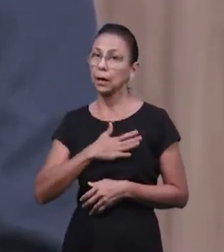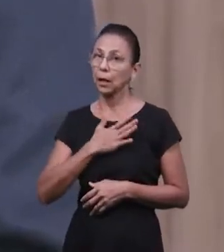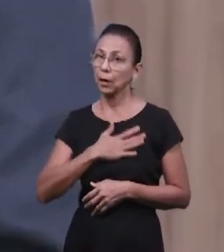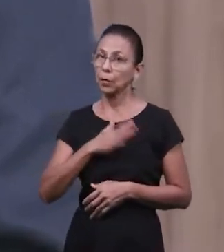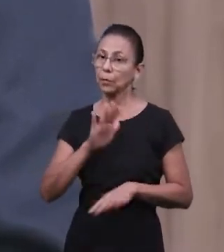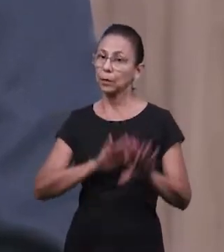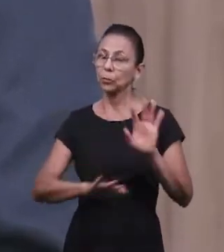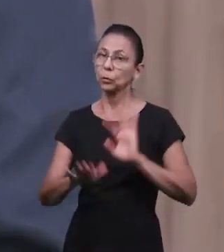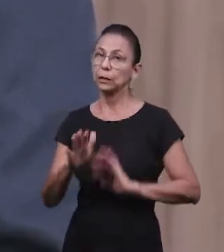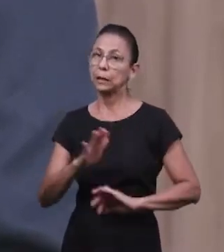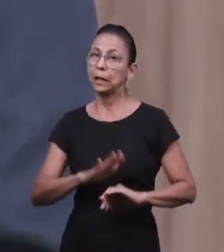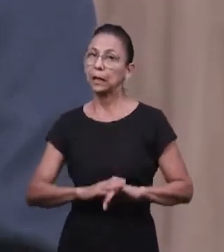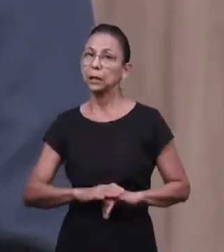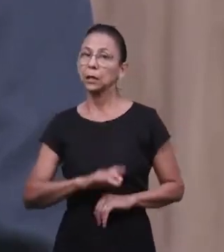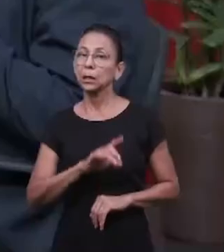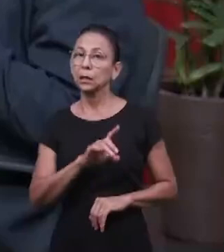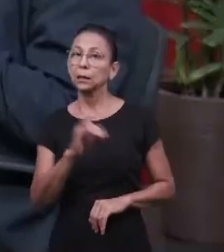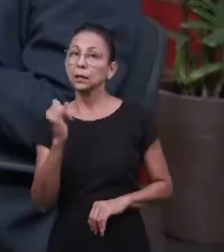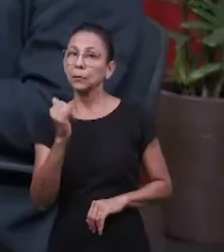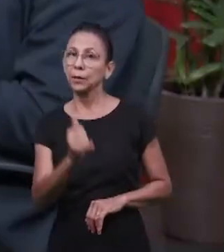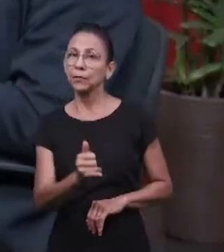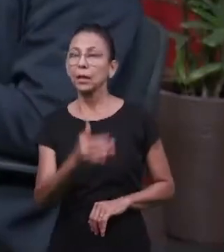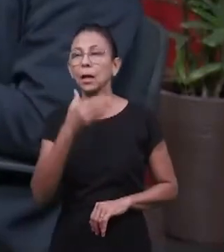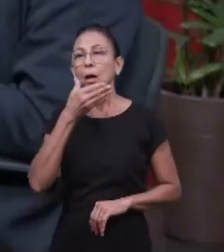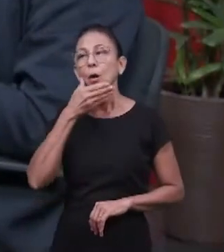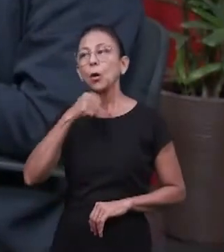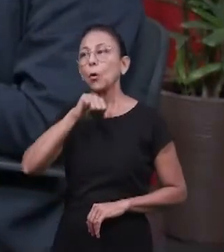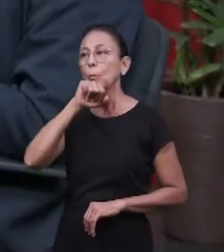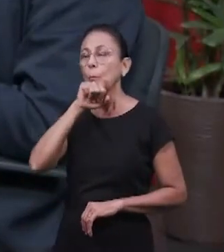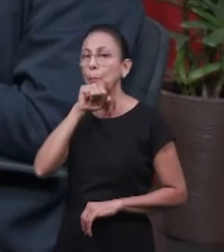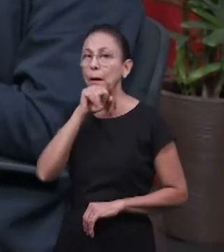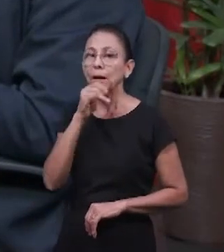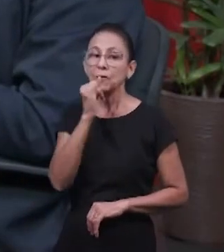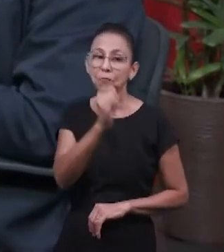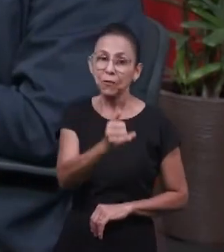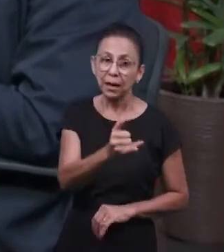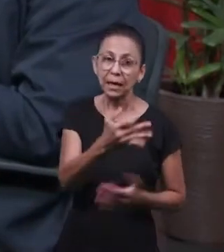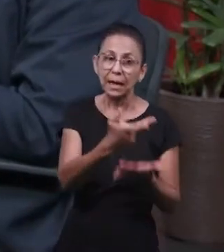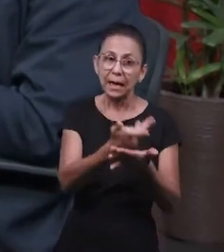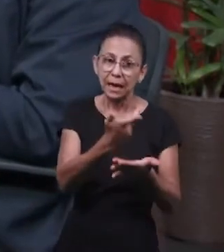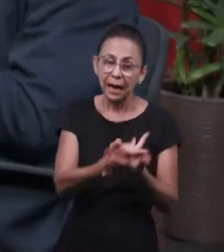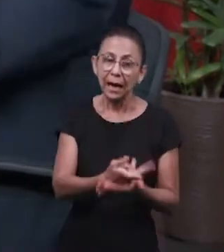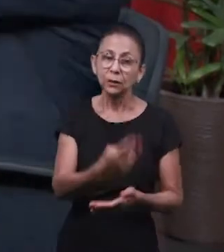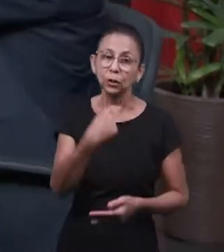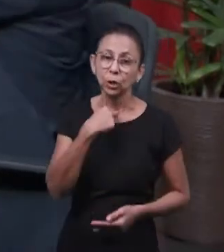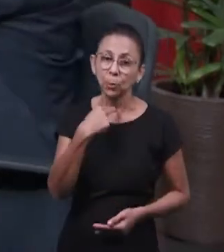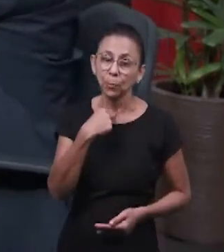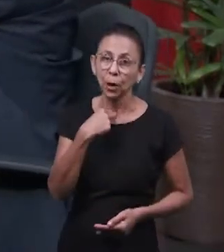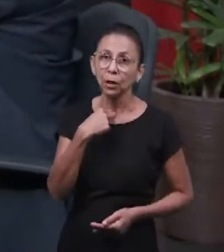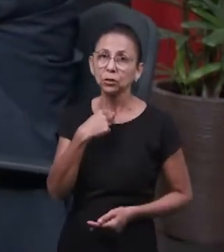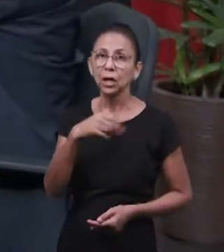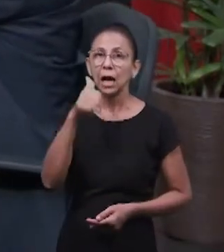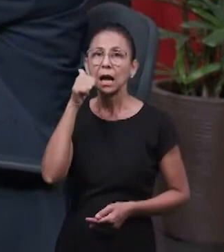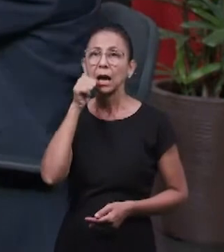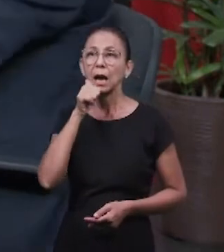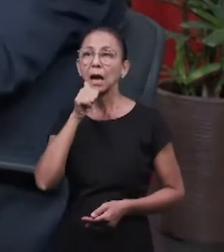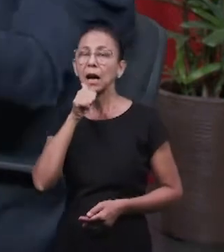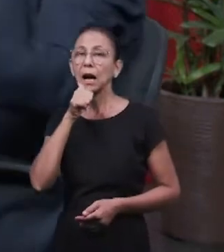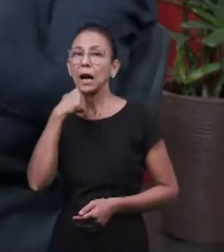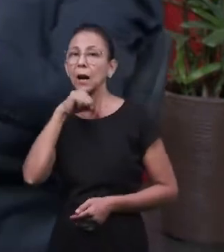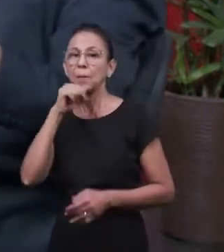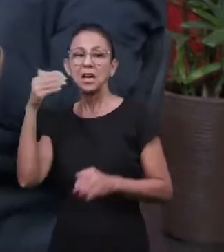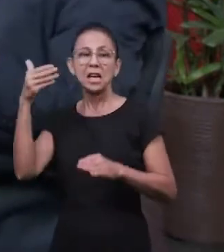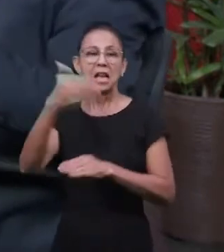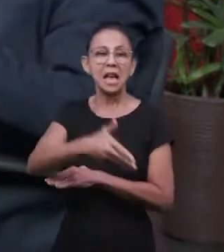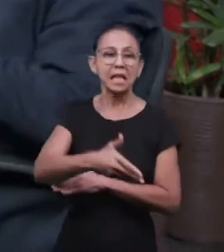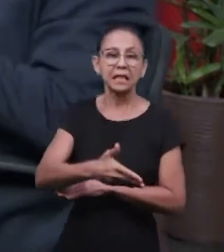tratar e defender um filho. E às vezes um pai toma partido, um pai chama, corrige o filho, a mãe vai e pa faz partido do filho, pronto,